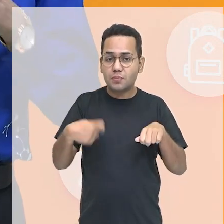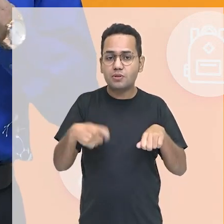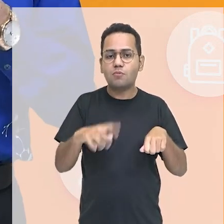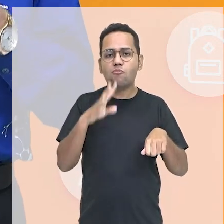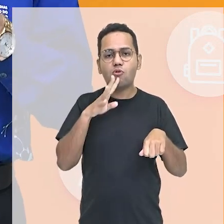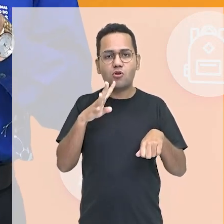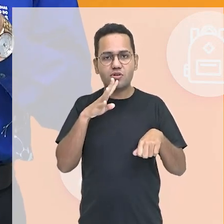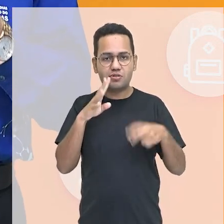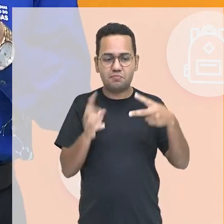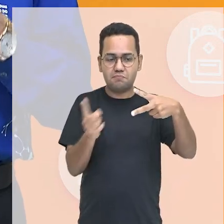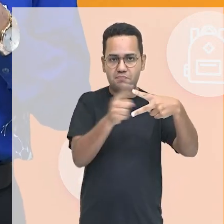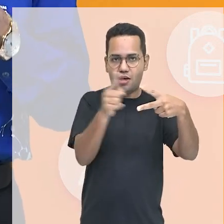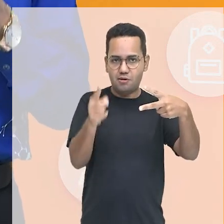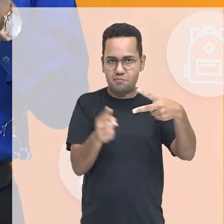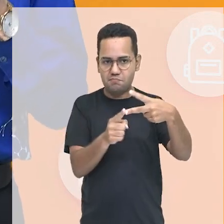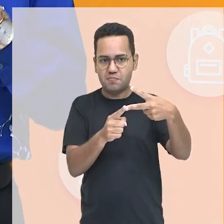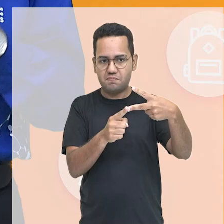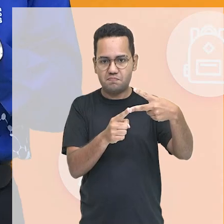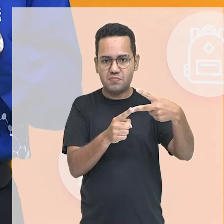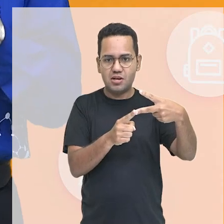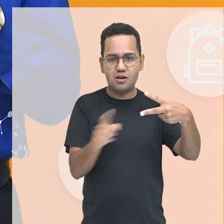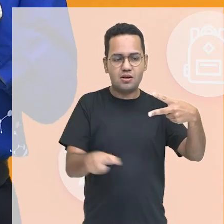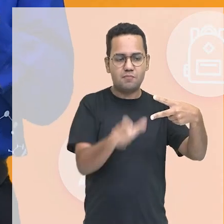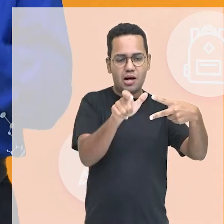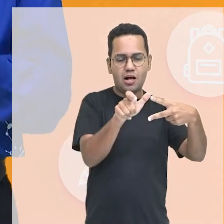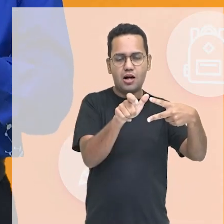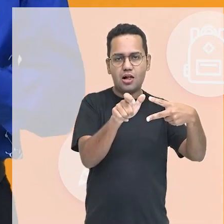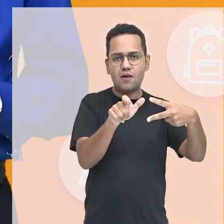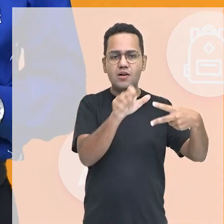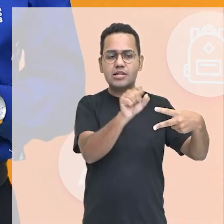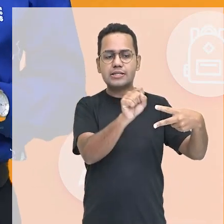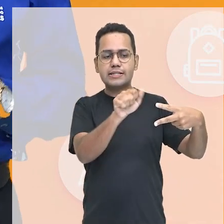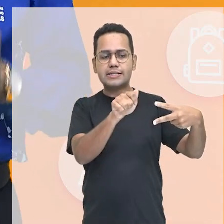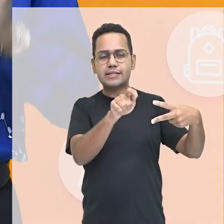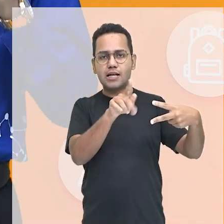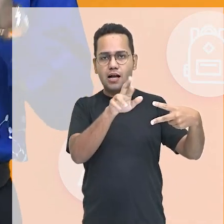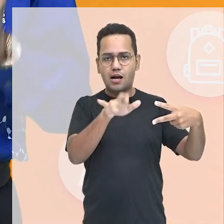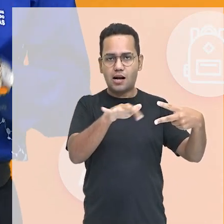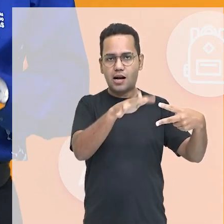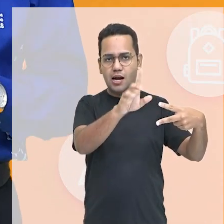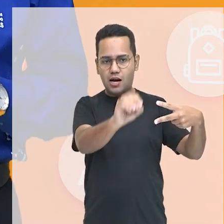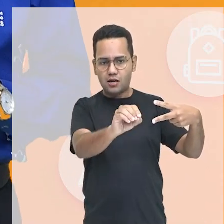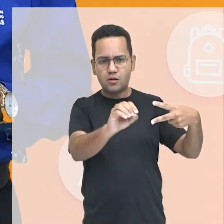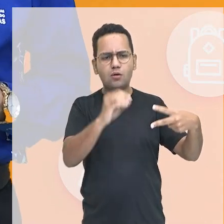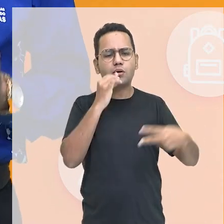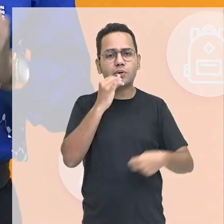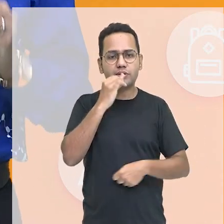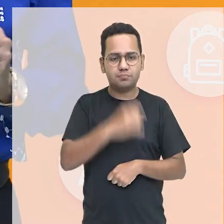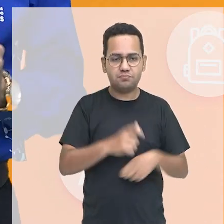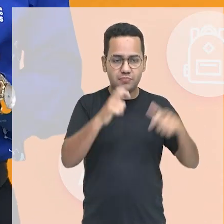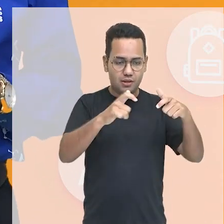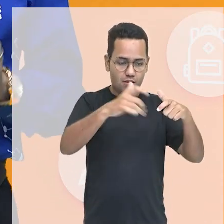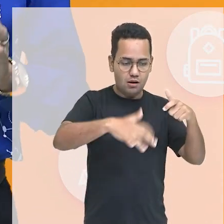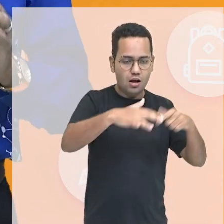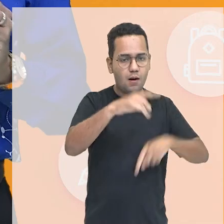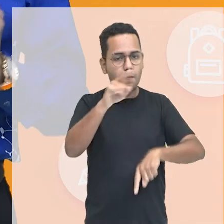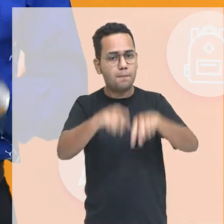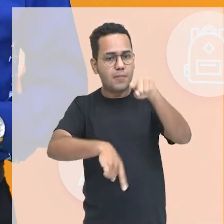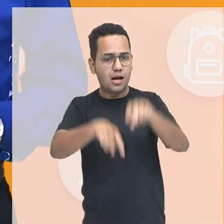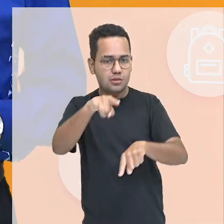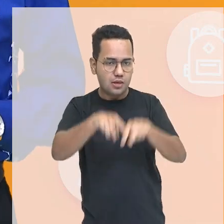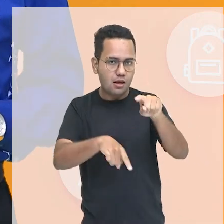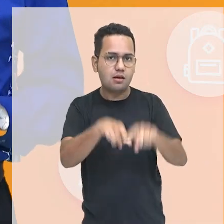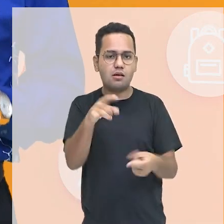respeitar o que é sagrado, que é todo aquele espaço, objeto, símbolo que